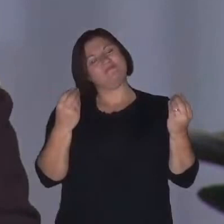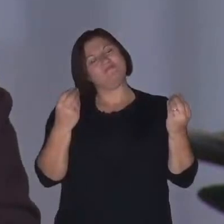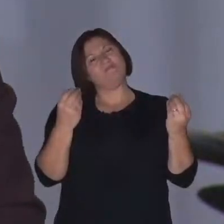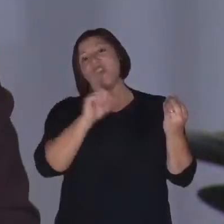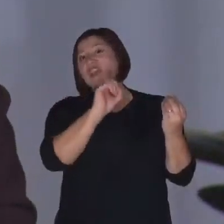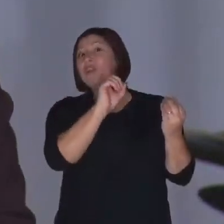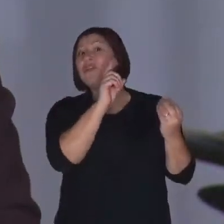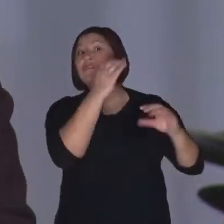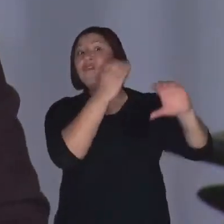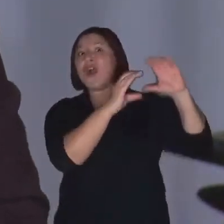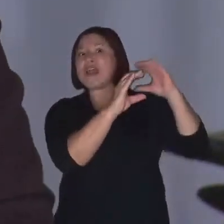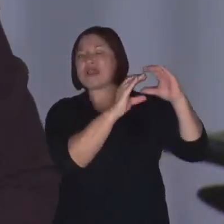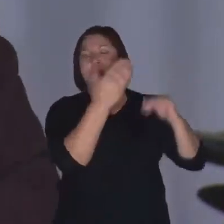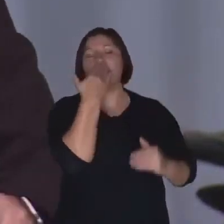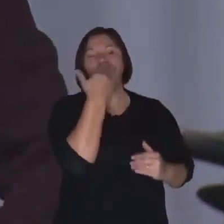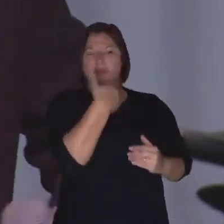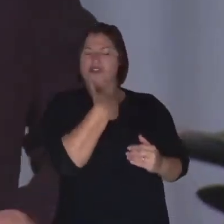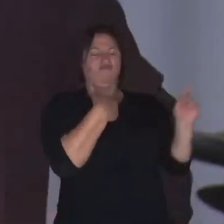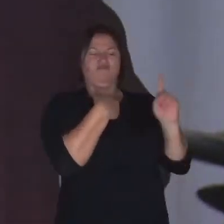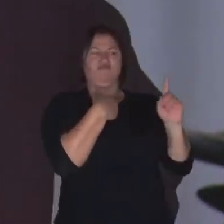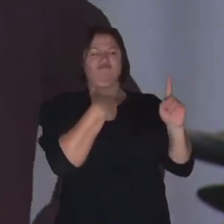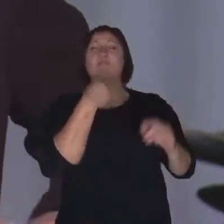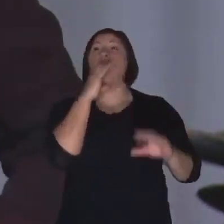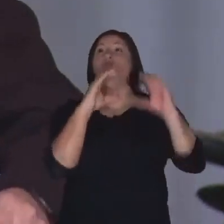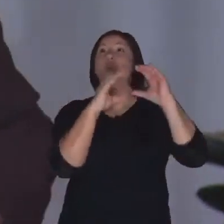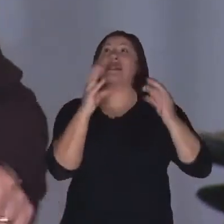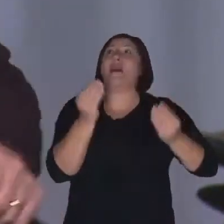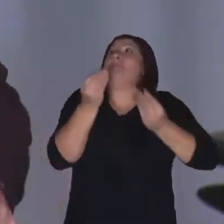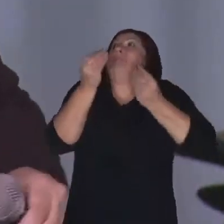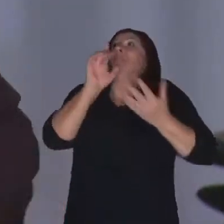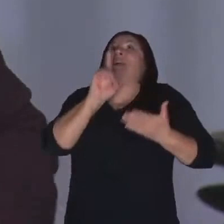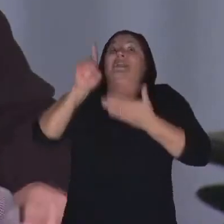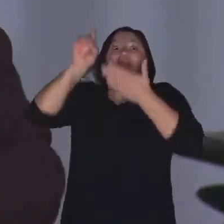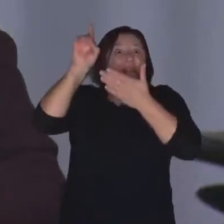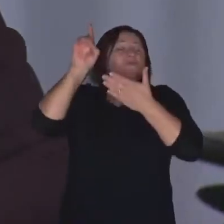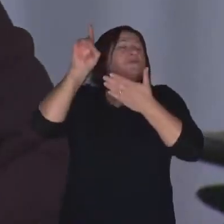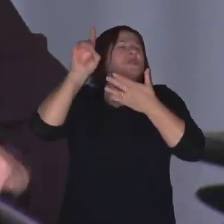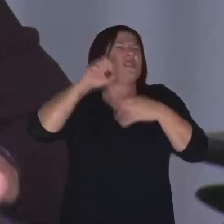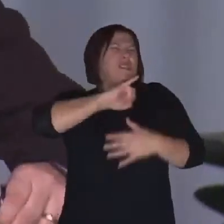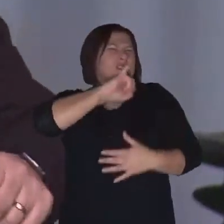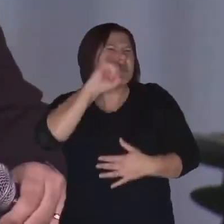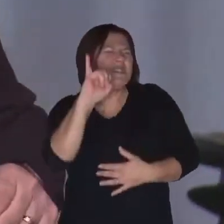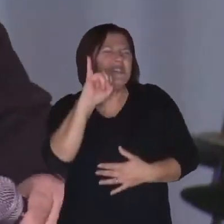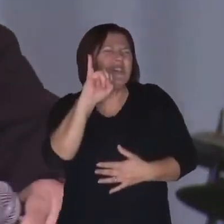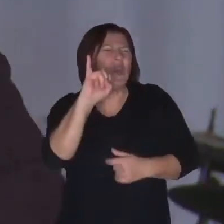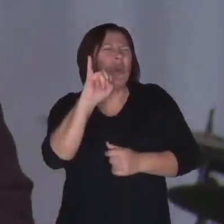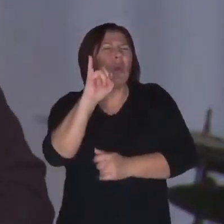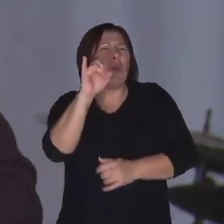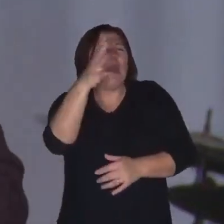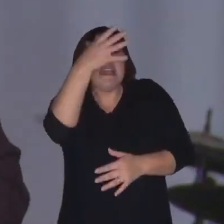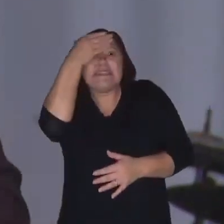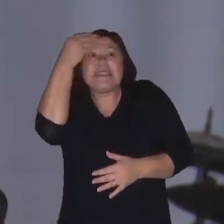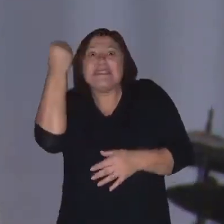vou cantar e quero cantar para o meu Deus. E ele vem dizer, olha, que a minha mão direita dê fim. Ó Jerusalém, se eu me esquecer de